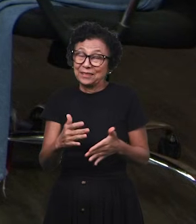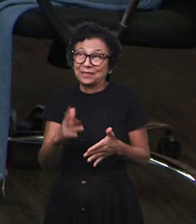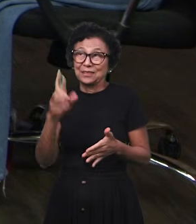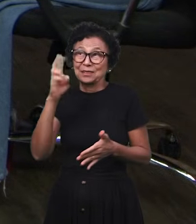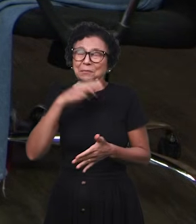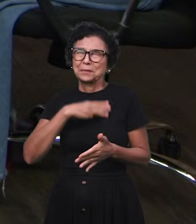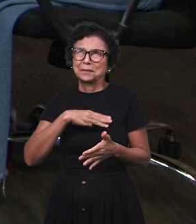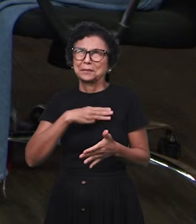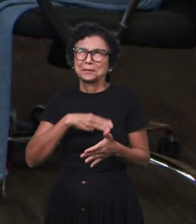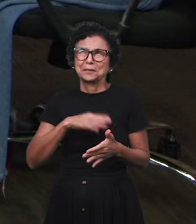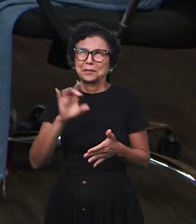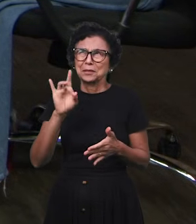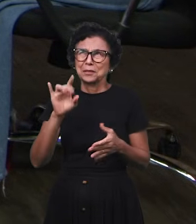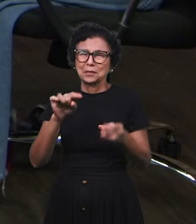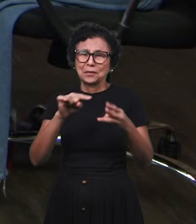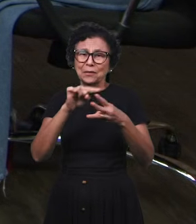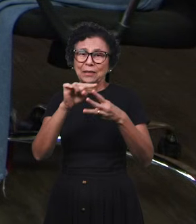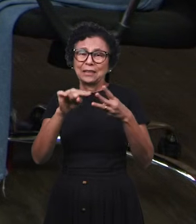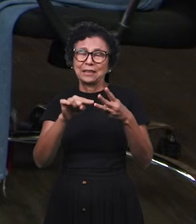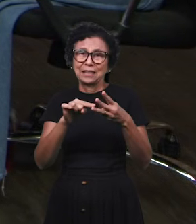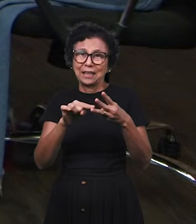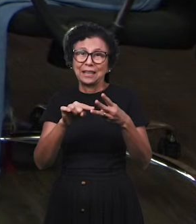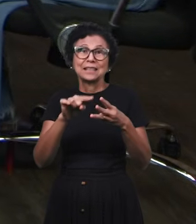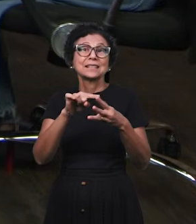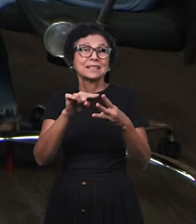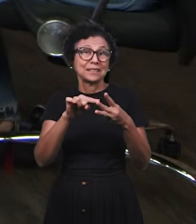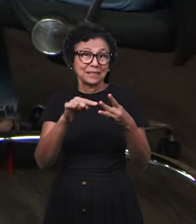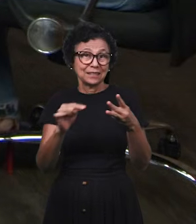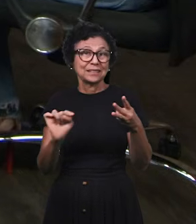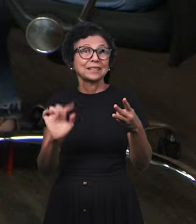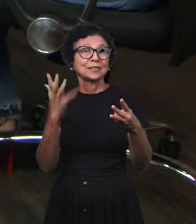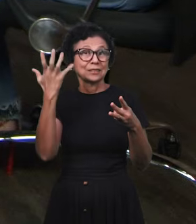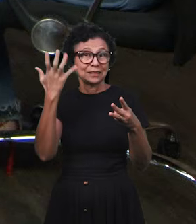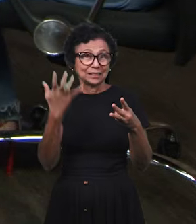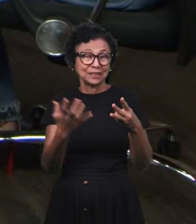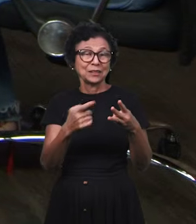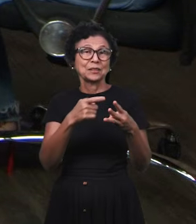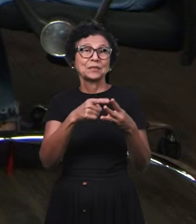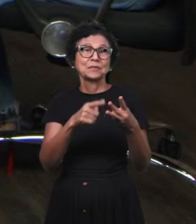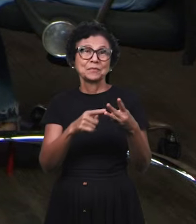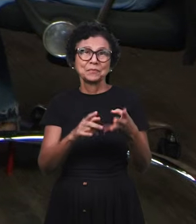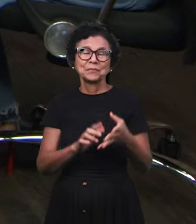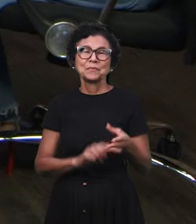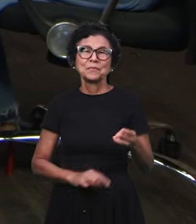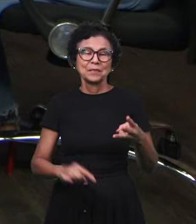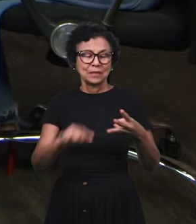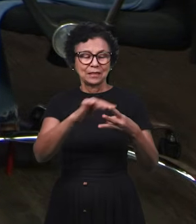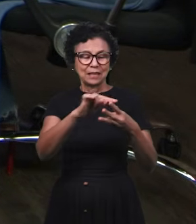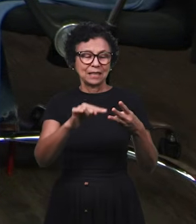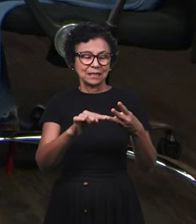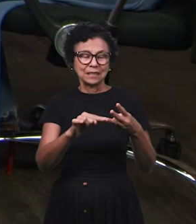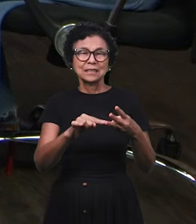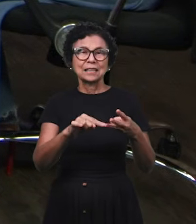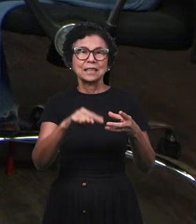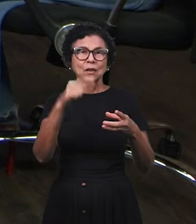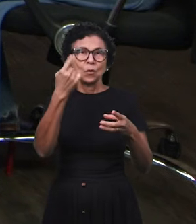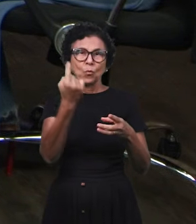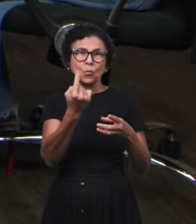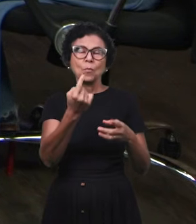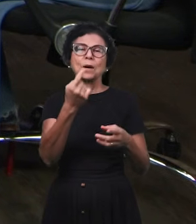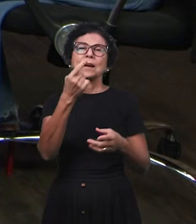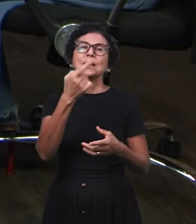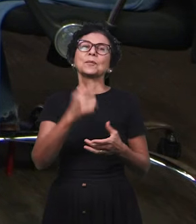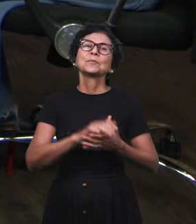E caiu uma das 3. Aí foi muito bom. Pois é, nós temos o Senhor, né? Nós temos o